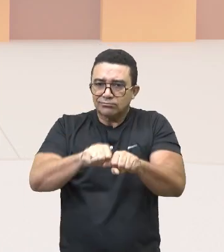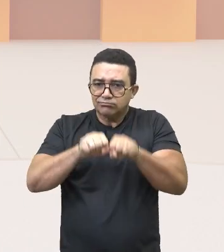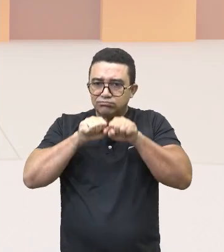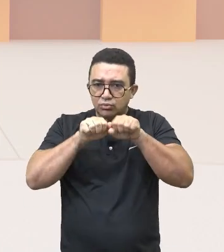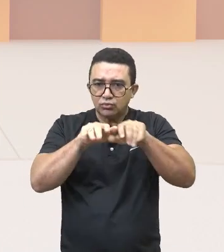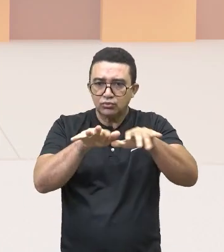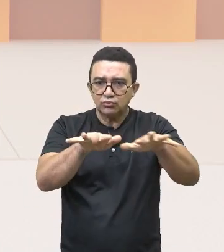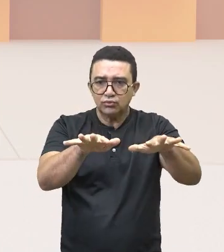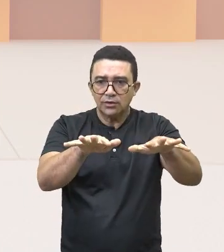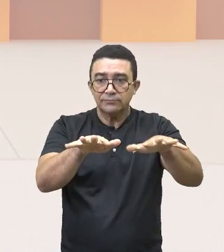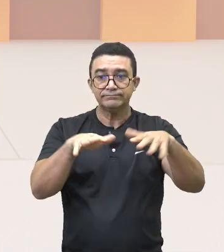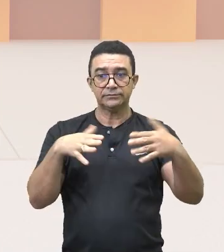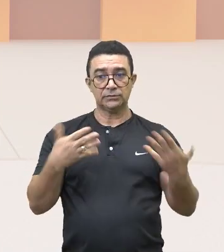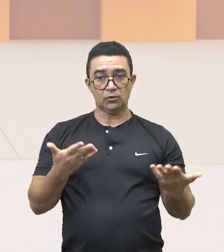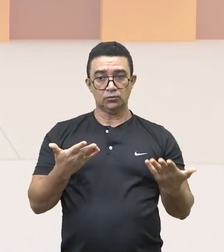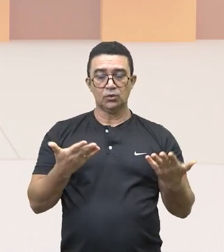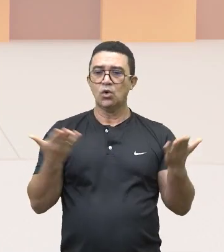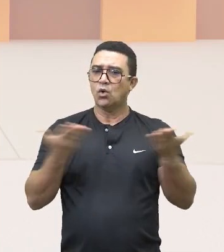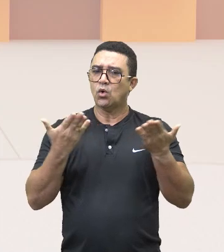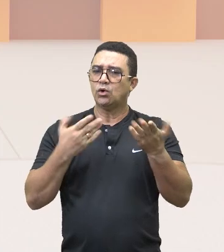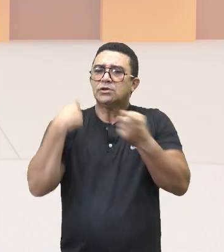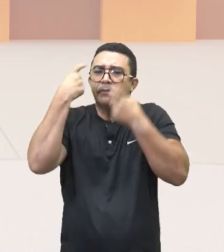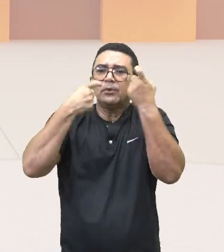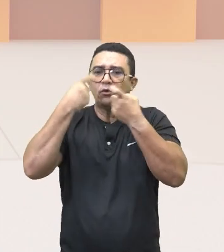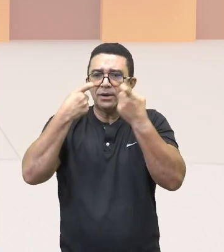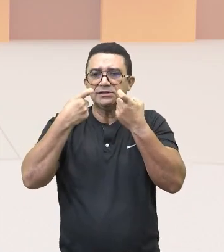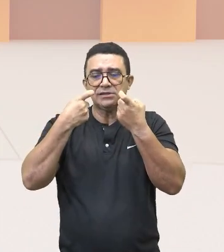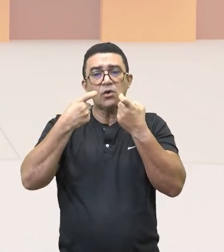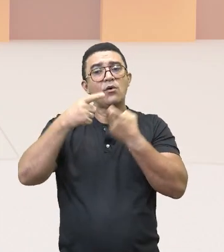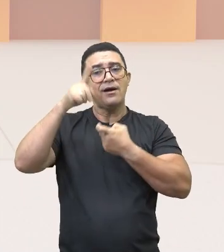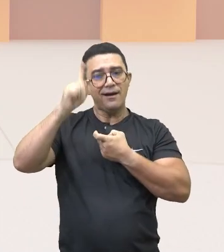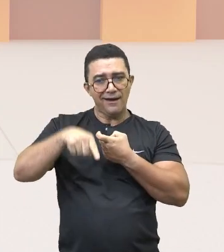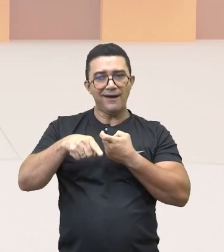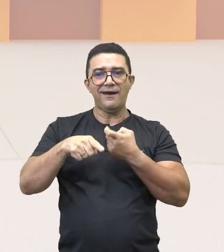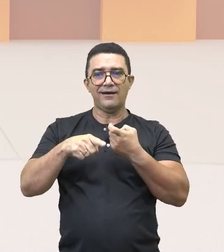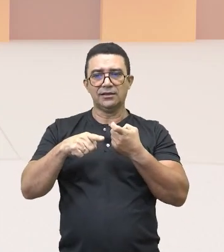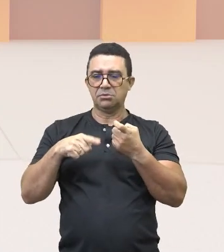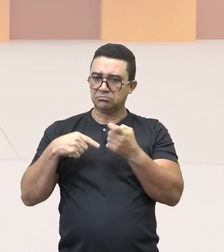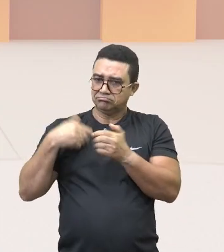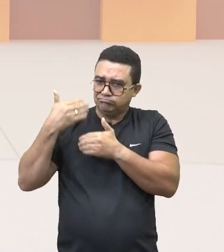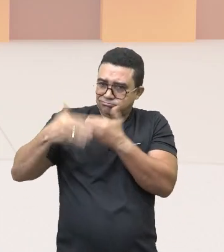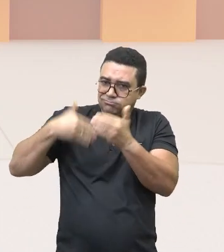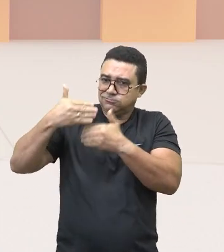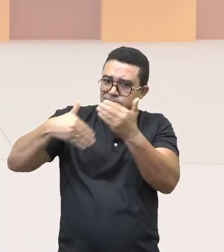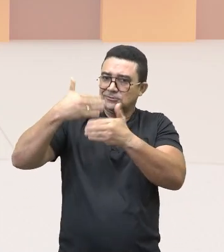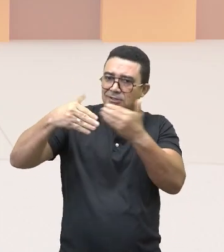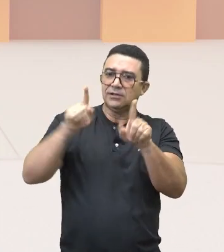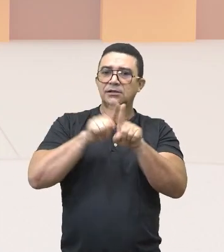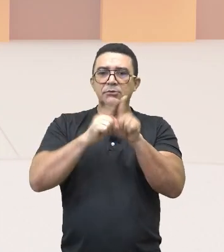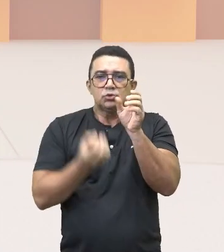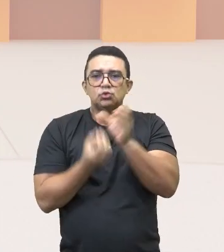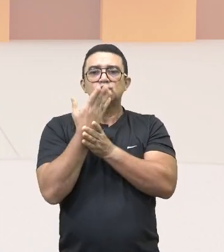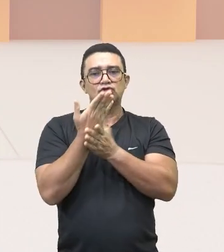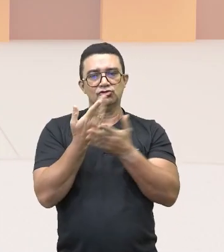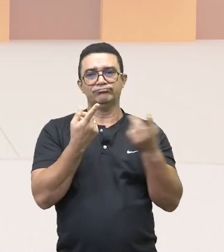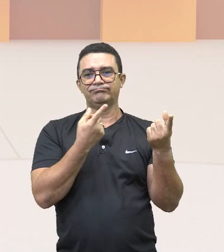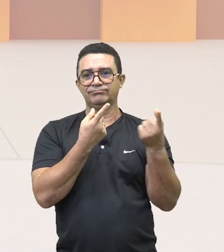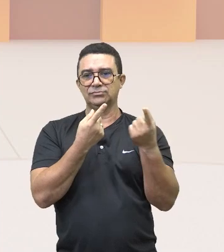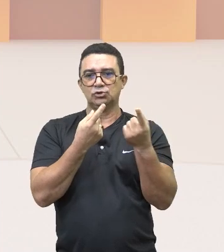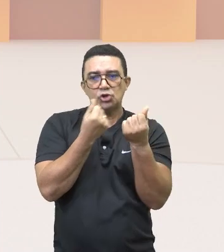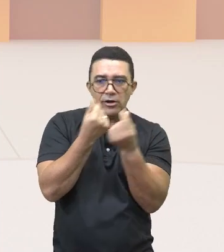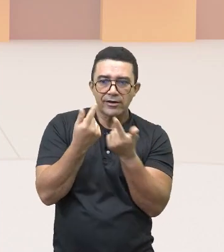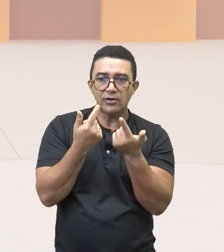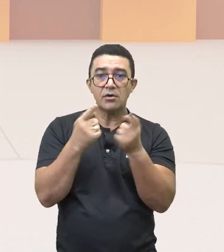tudo mais. Hoje em dia a preocupação ainda né, a questão de avançar, a questão de gerar riqueza,